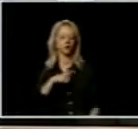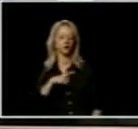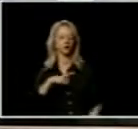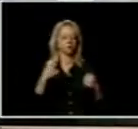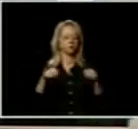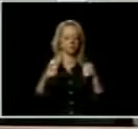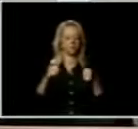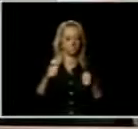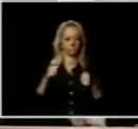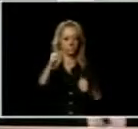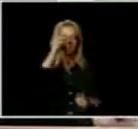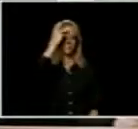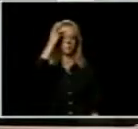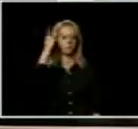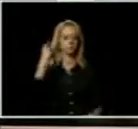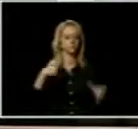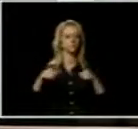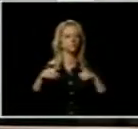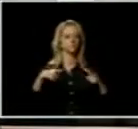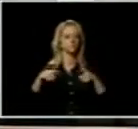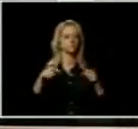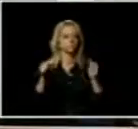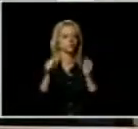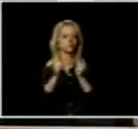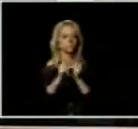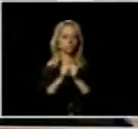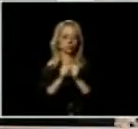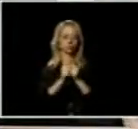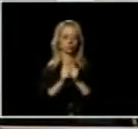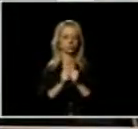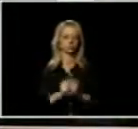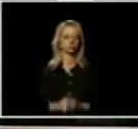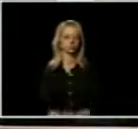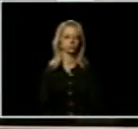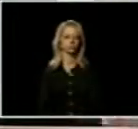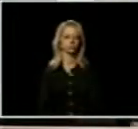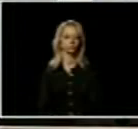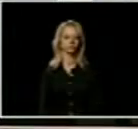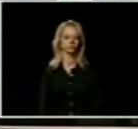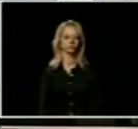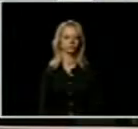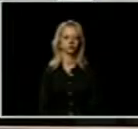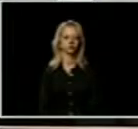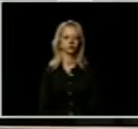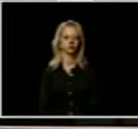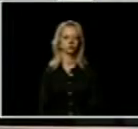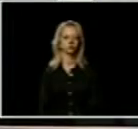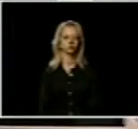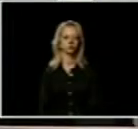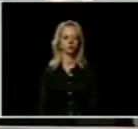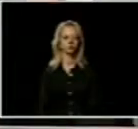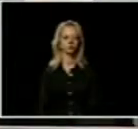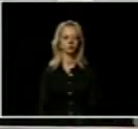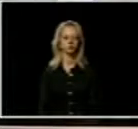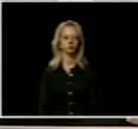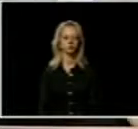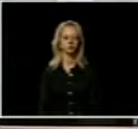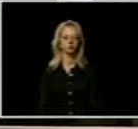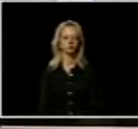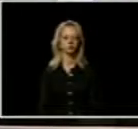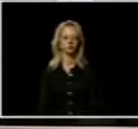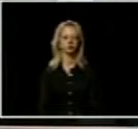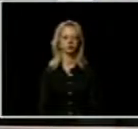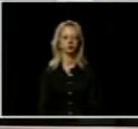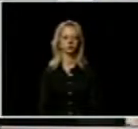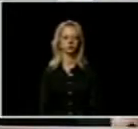artistas, infraestrutura, a estruturação de espaço físico adequado para receber as pessoas que